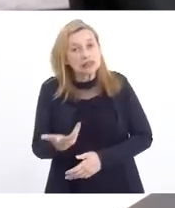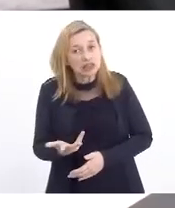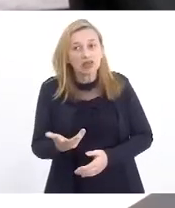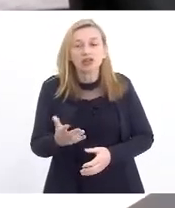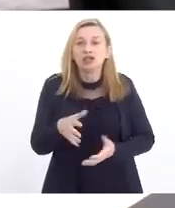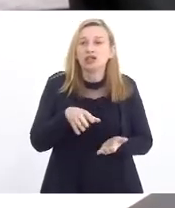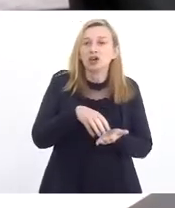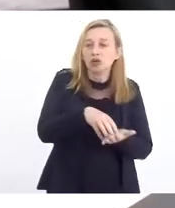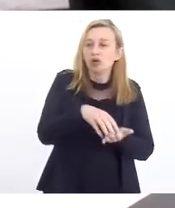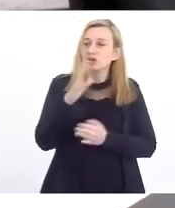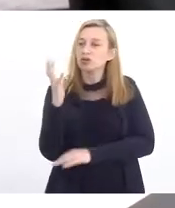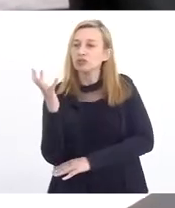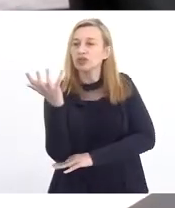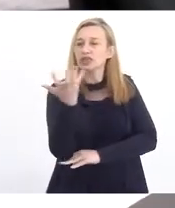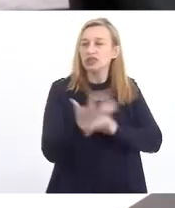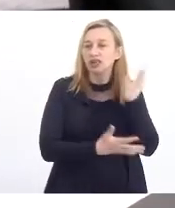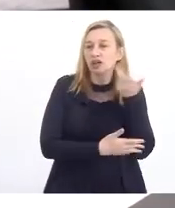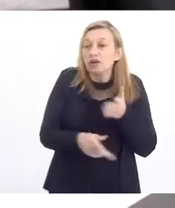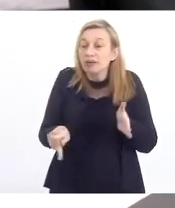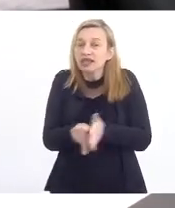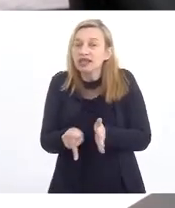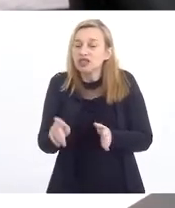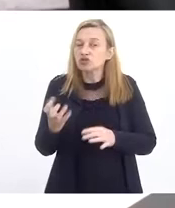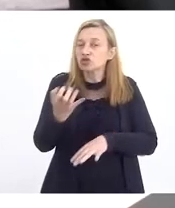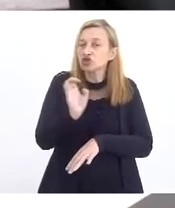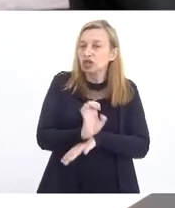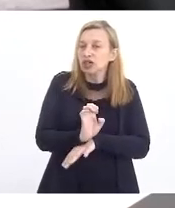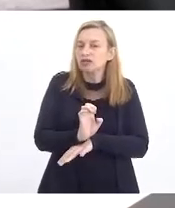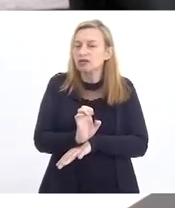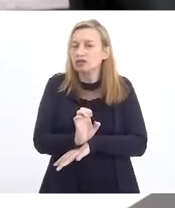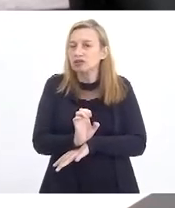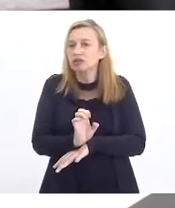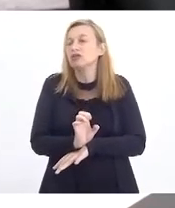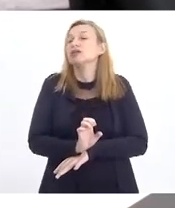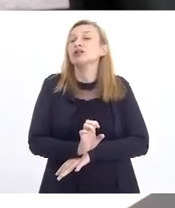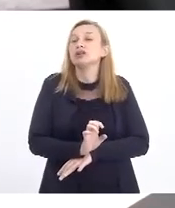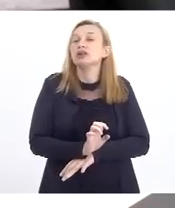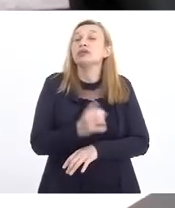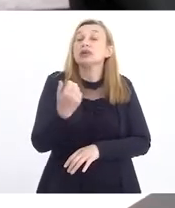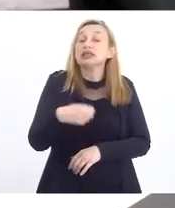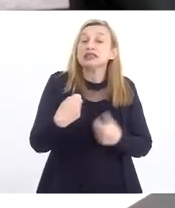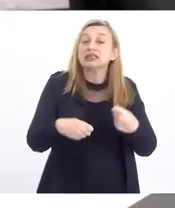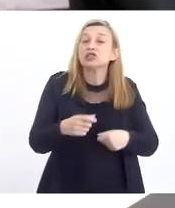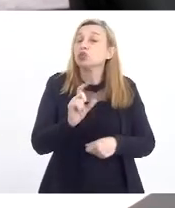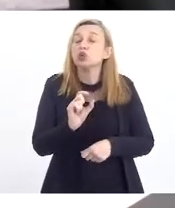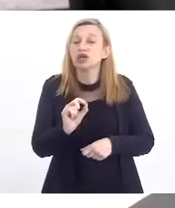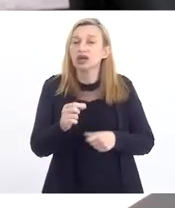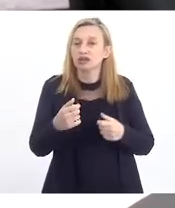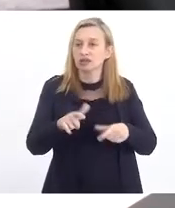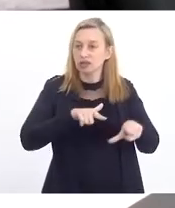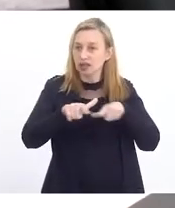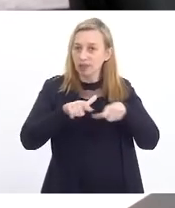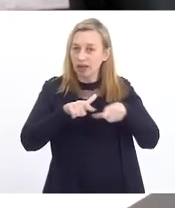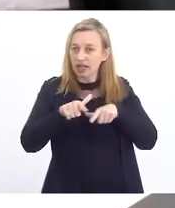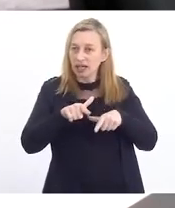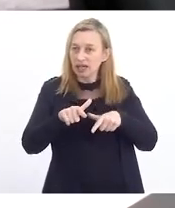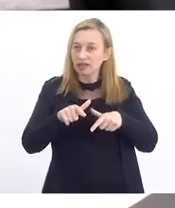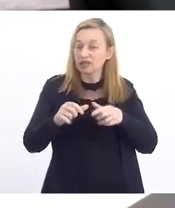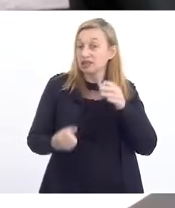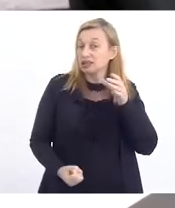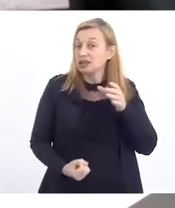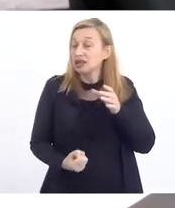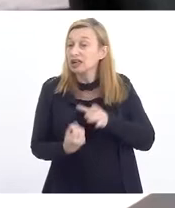órgãos ambientais do Estado. E, para isso, tem que trabalhar nas legislações